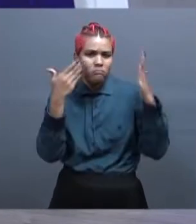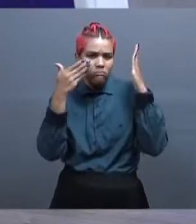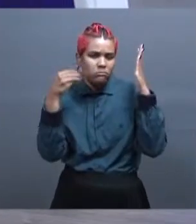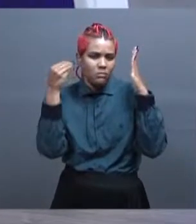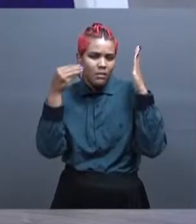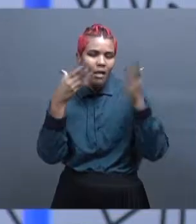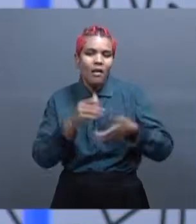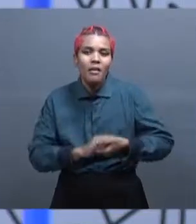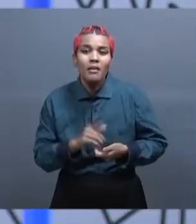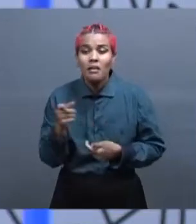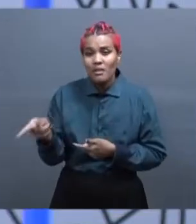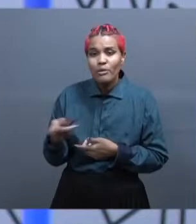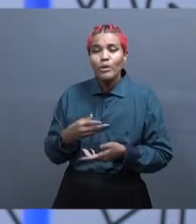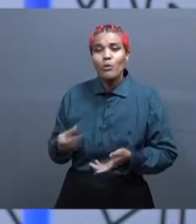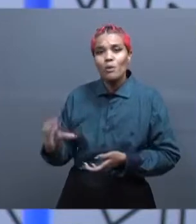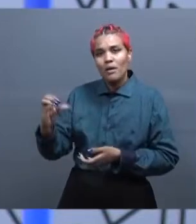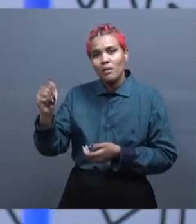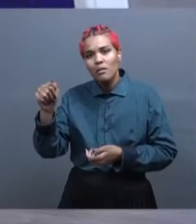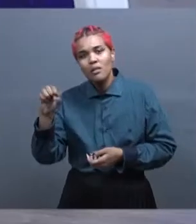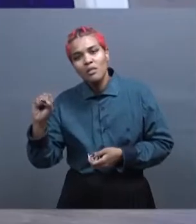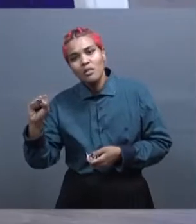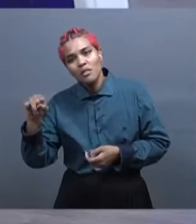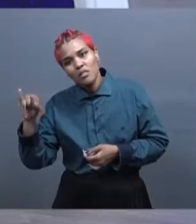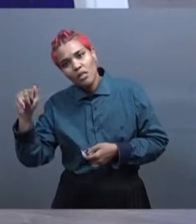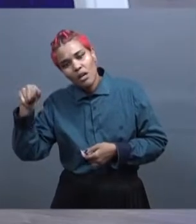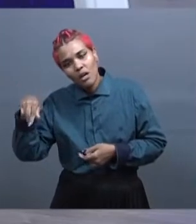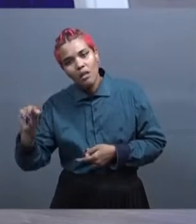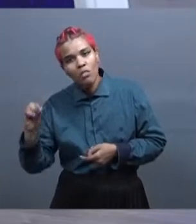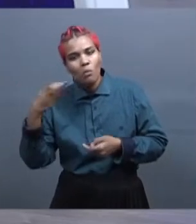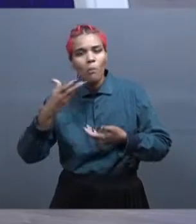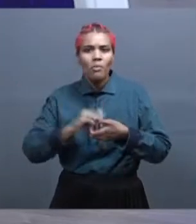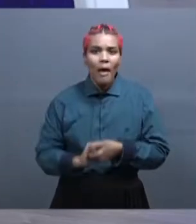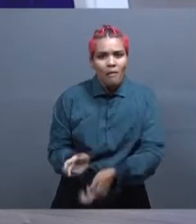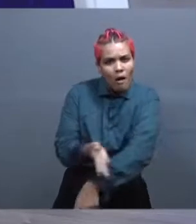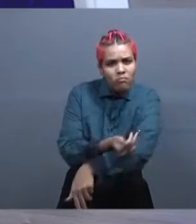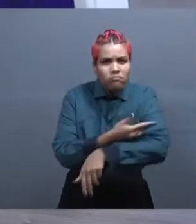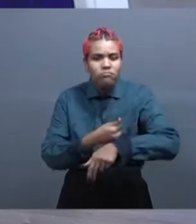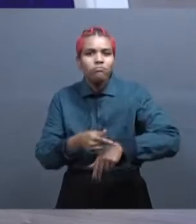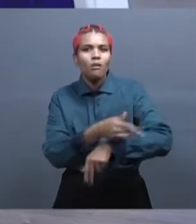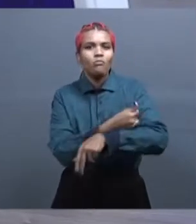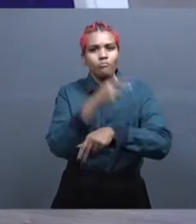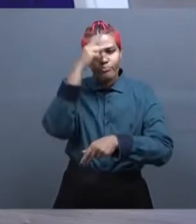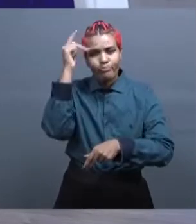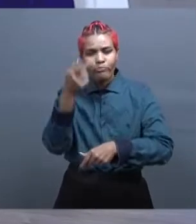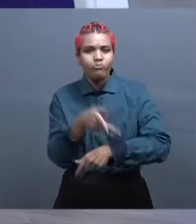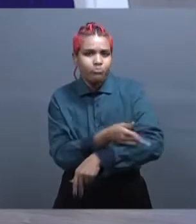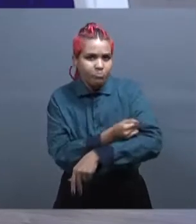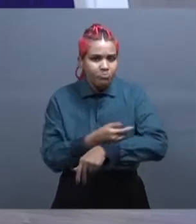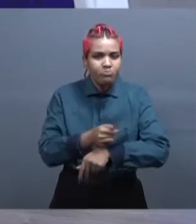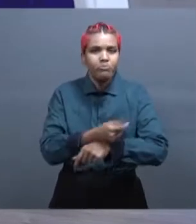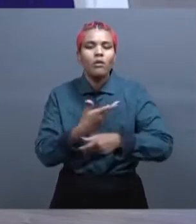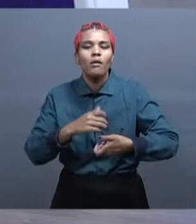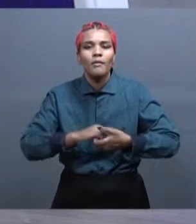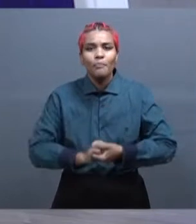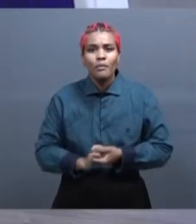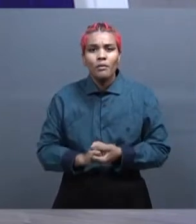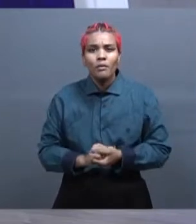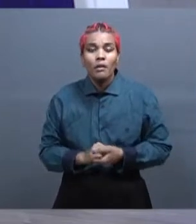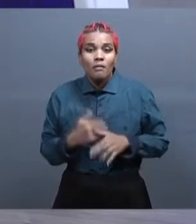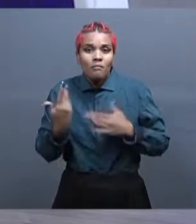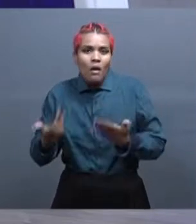artes boa noite e boa noite como vimos na reportagem é necessário ter uma motivação